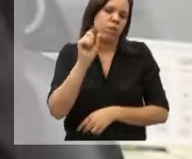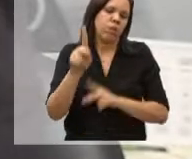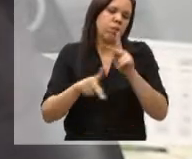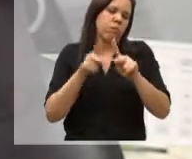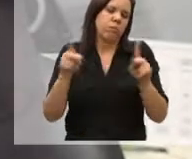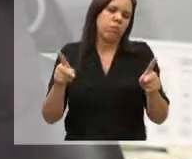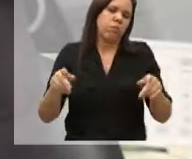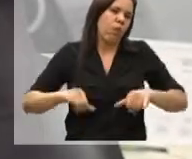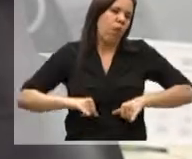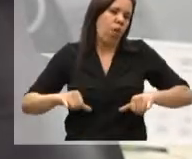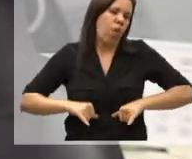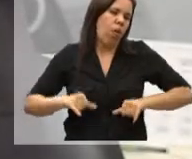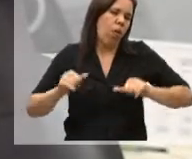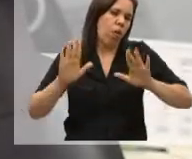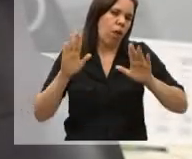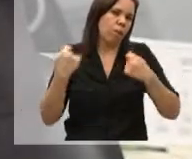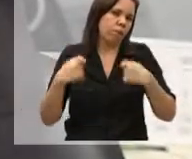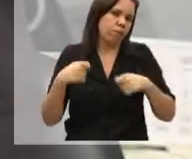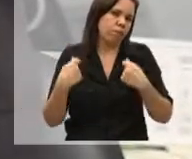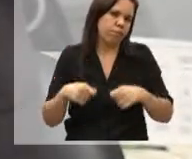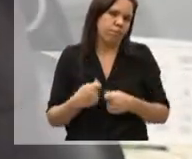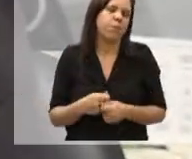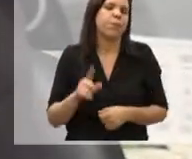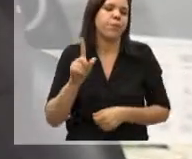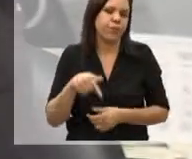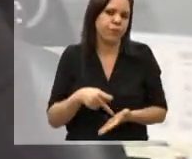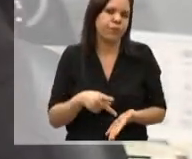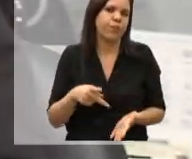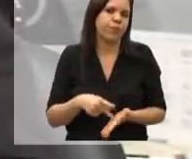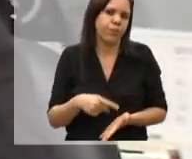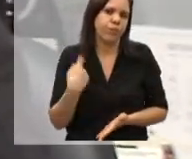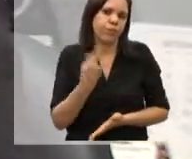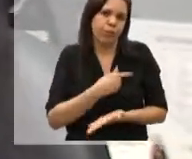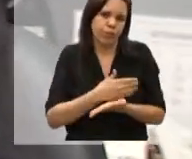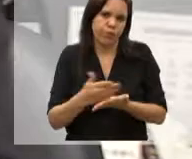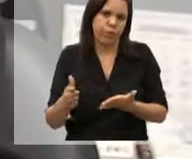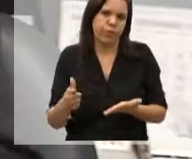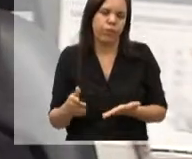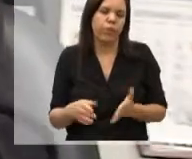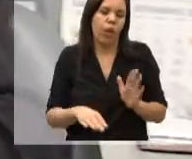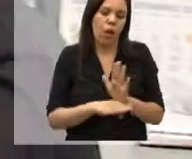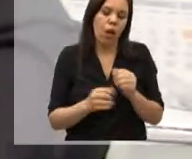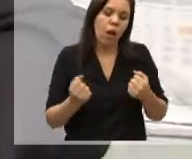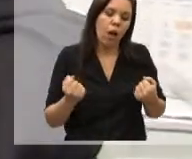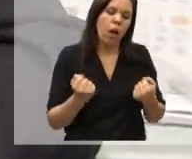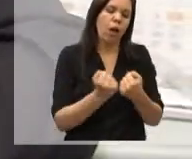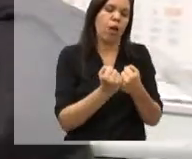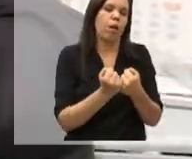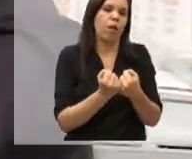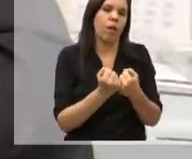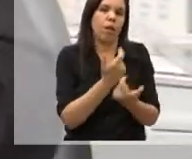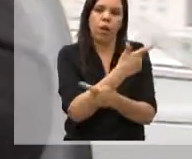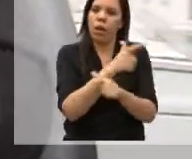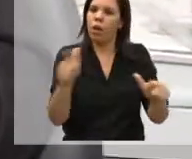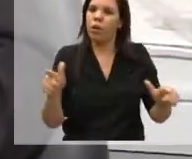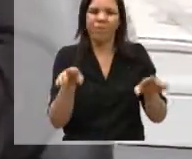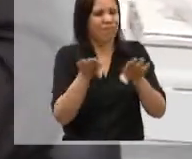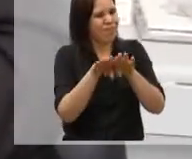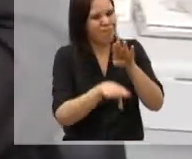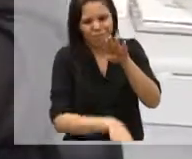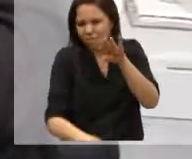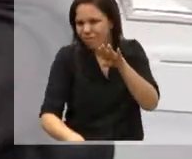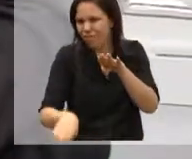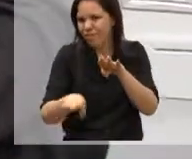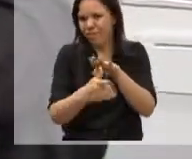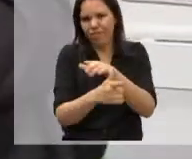que mais sofrem, que mais precisam, é exatamente isso aí. A gente tem que começar a investir para que não haja tanta desigualdade